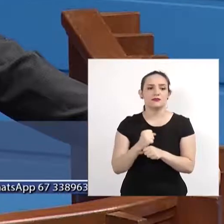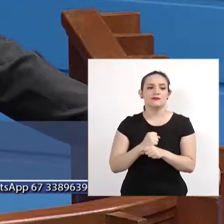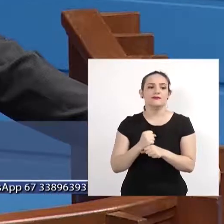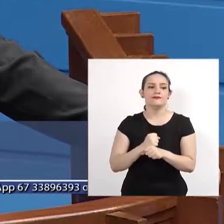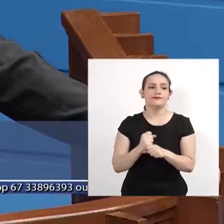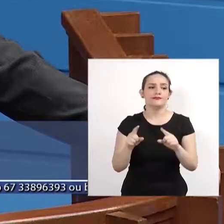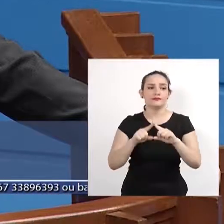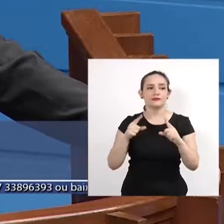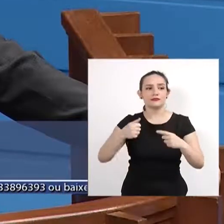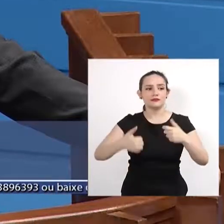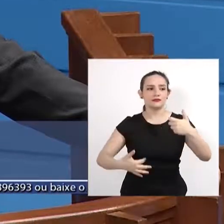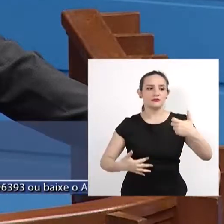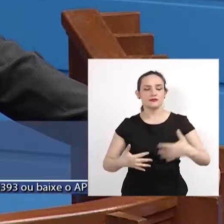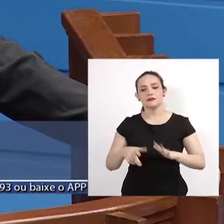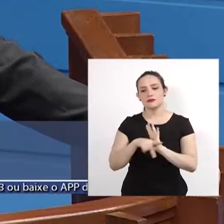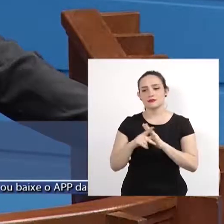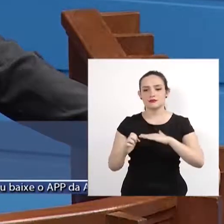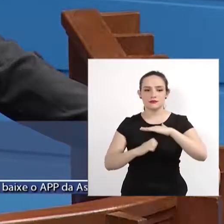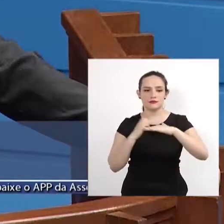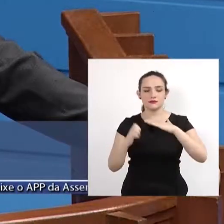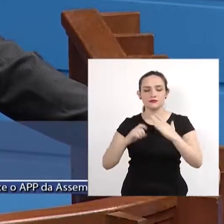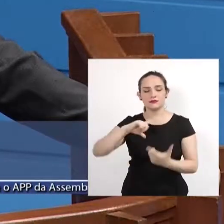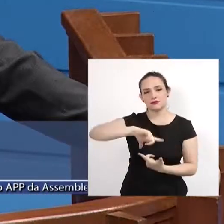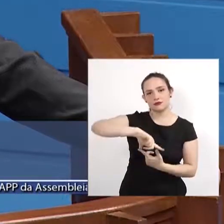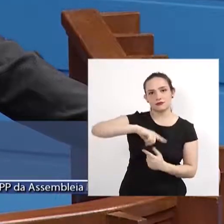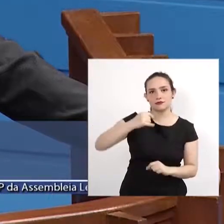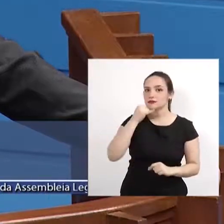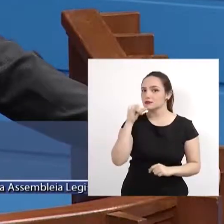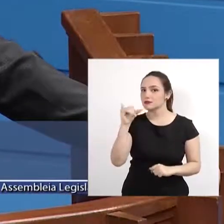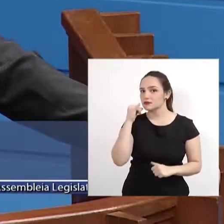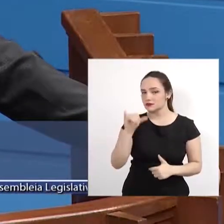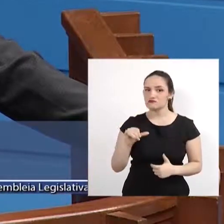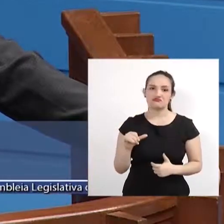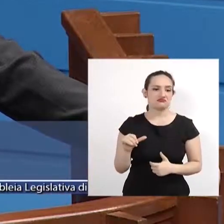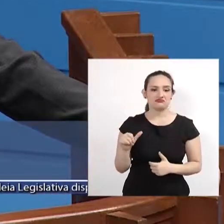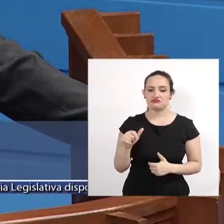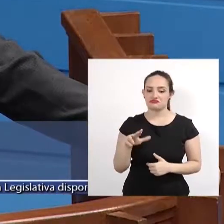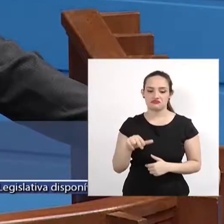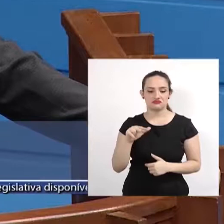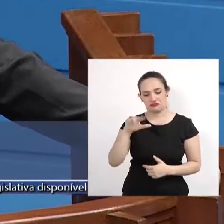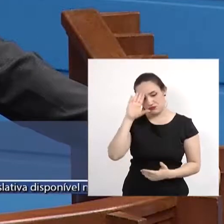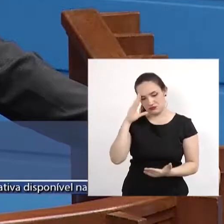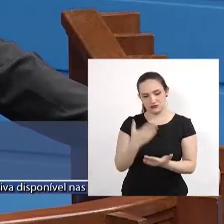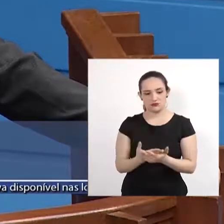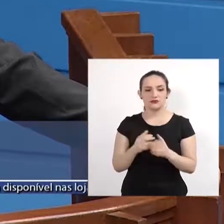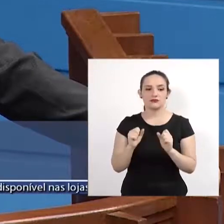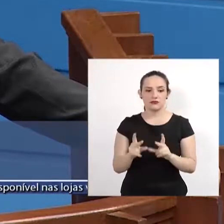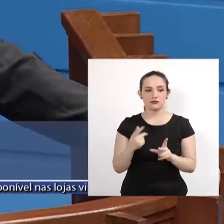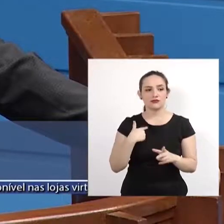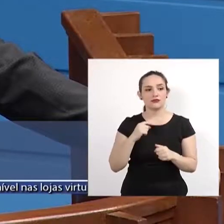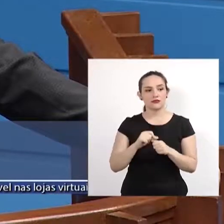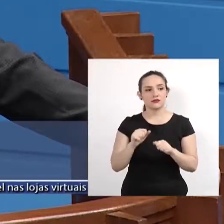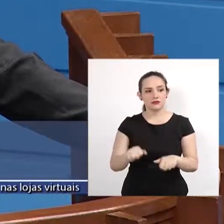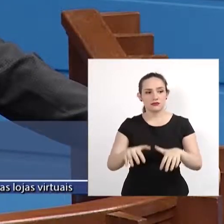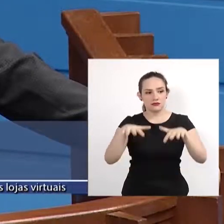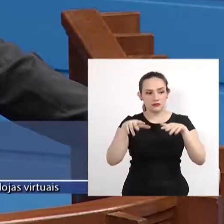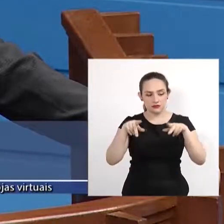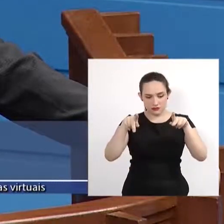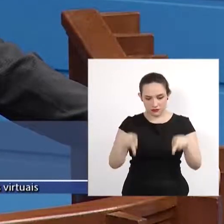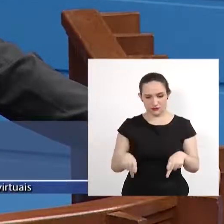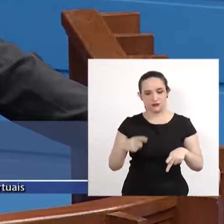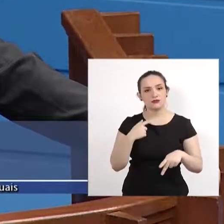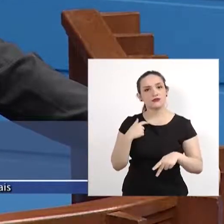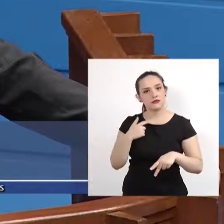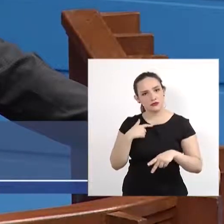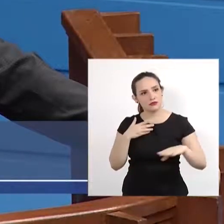explicações da Energisa nunca me convenceram. Tomei iniciativa de audiência pública aqui nesta casa, participei de audiência